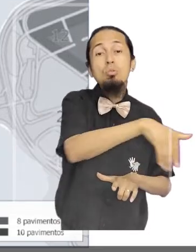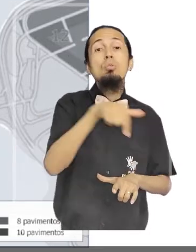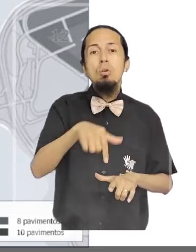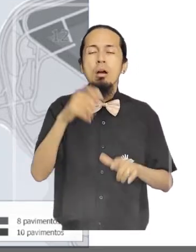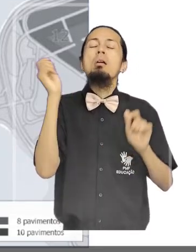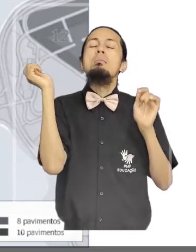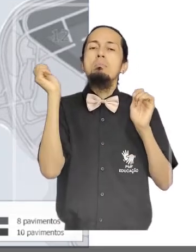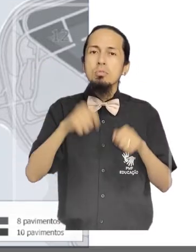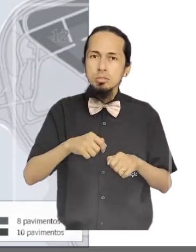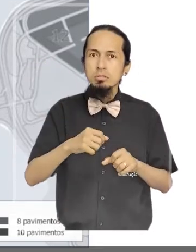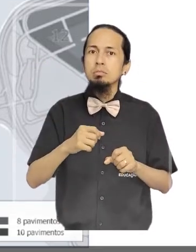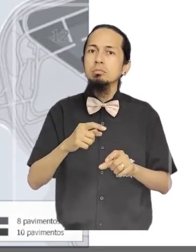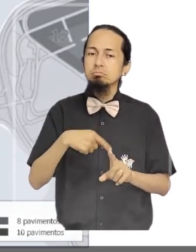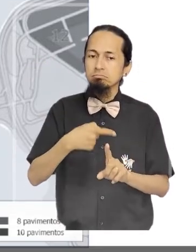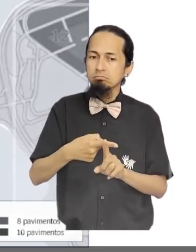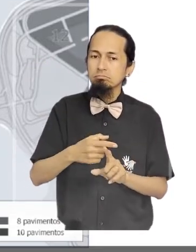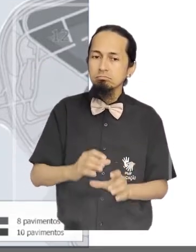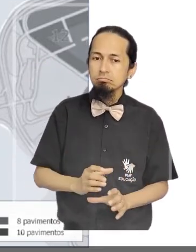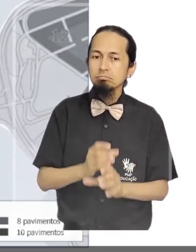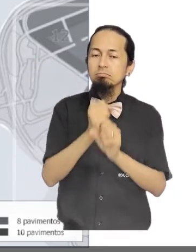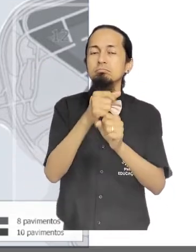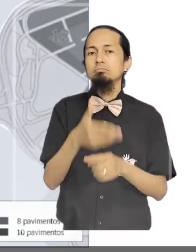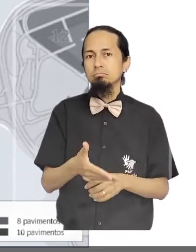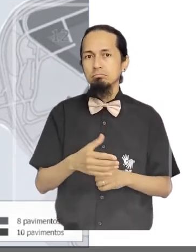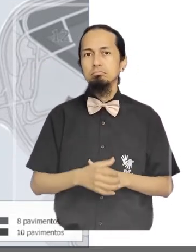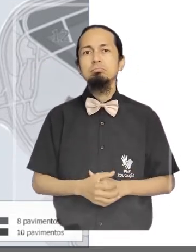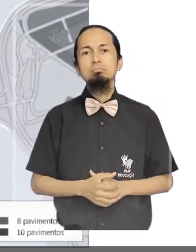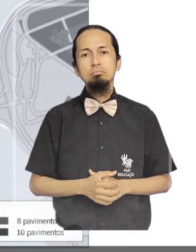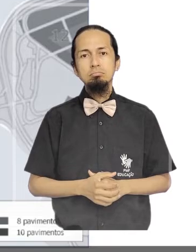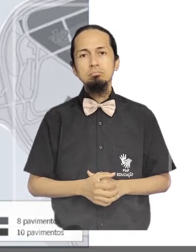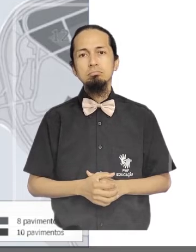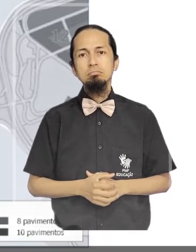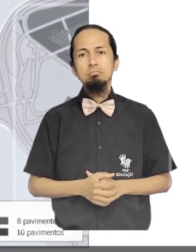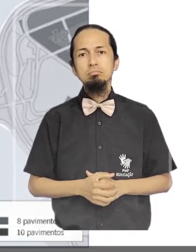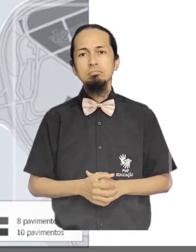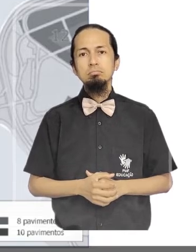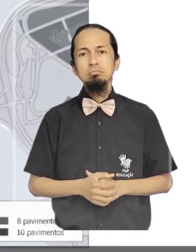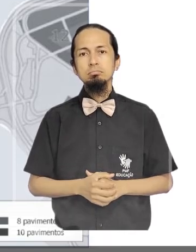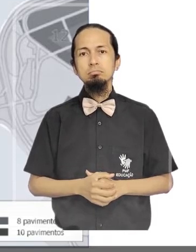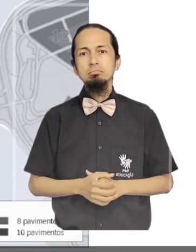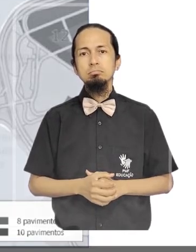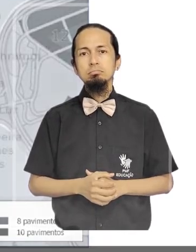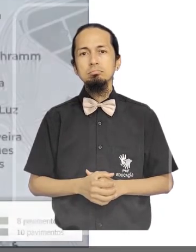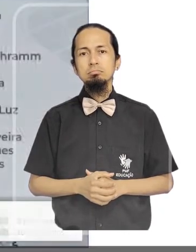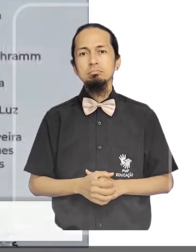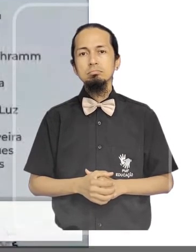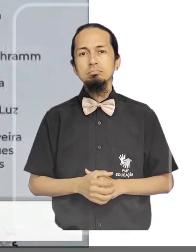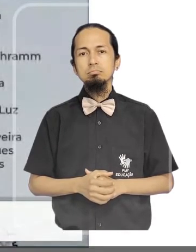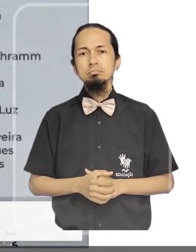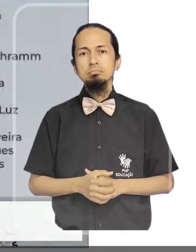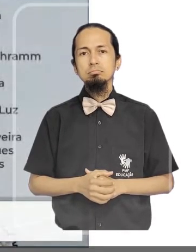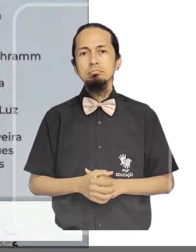frente para a via poderão ser contemplados com os incentivos.